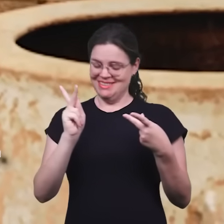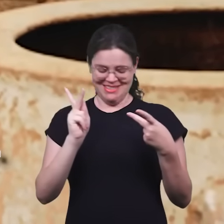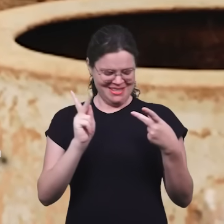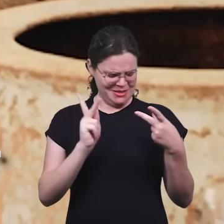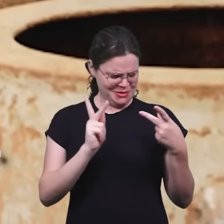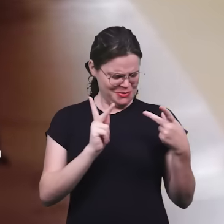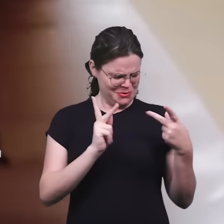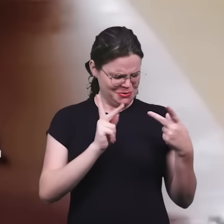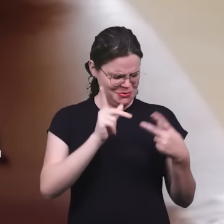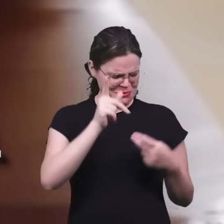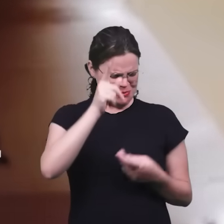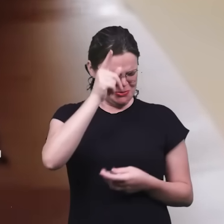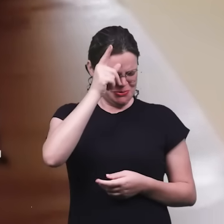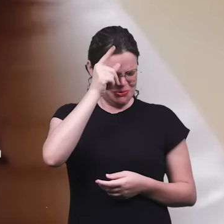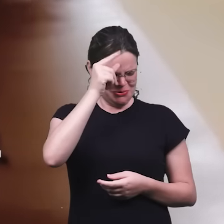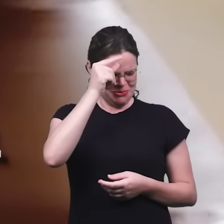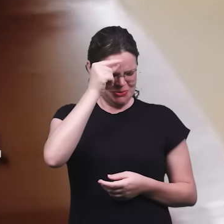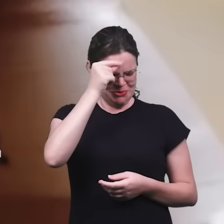ó Senhor.